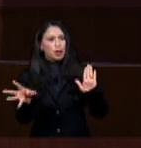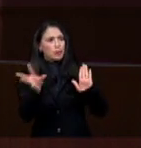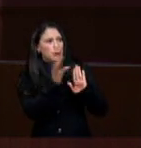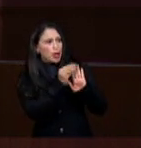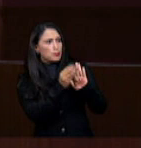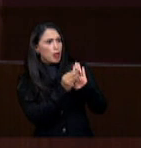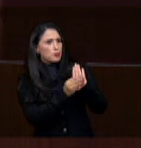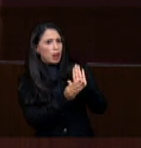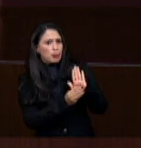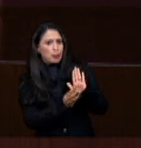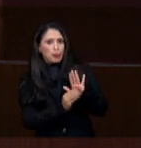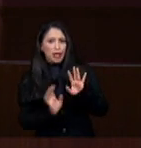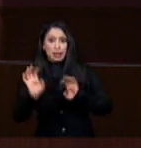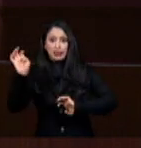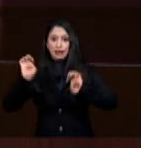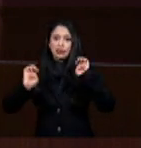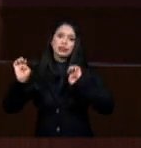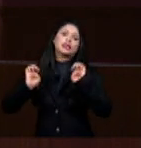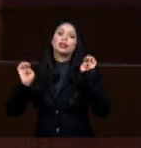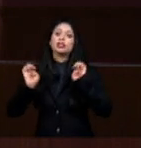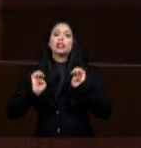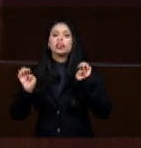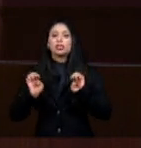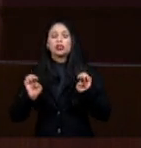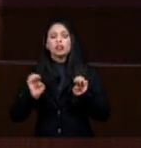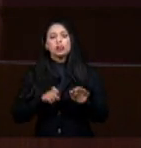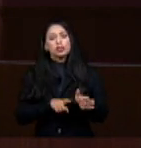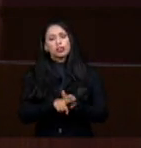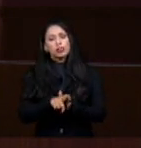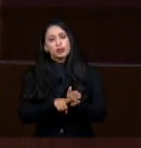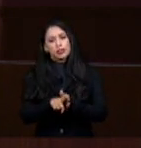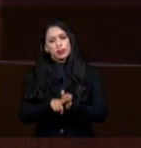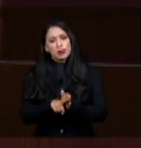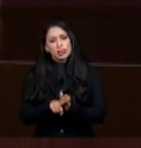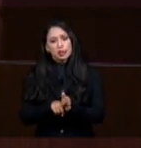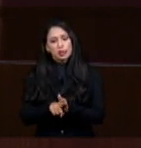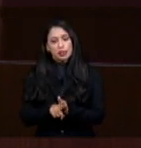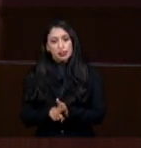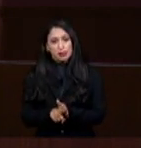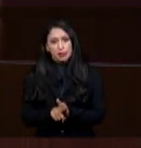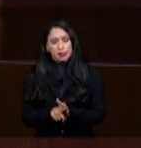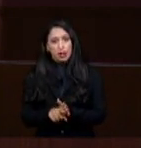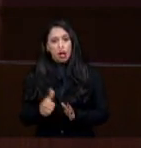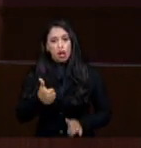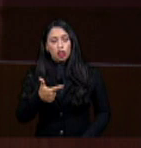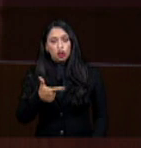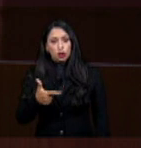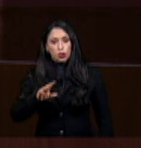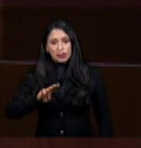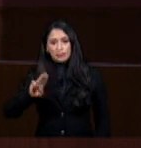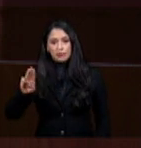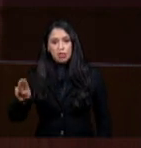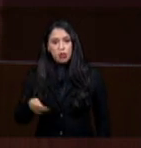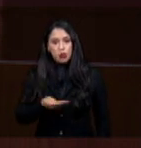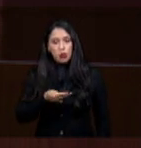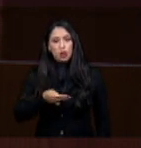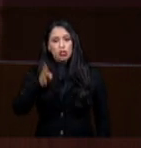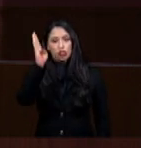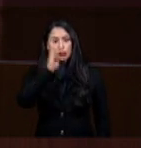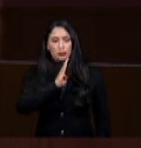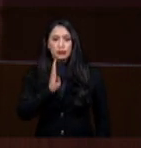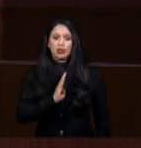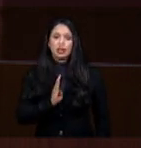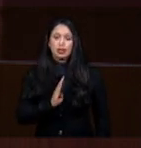estatísticas de várias Fontes incluindo as próprias pesquisas já são 12 milhões de brasileiros